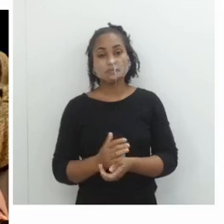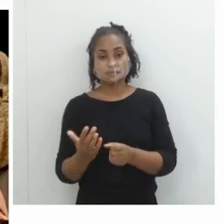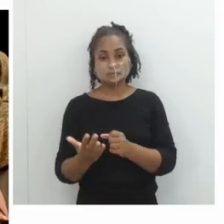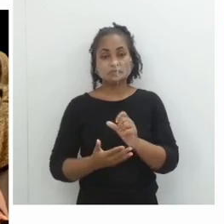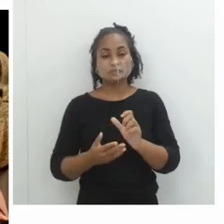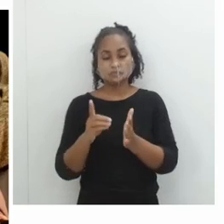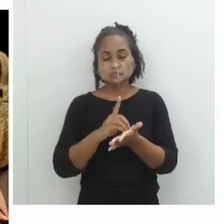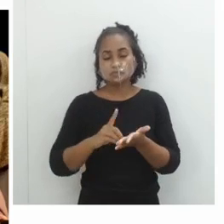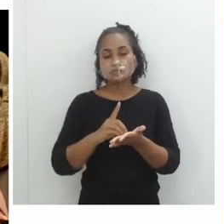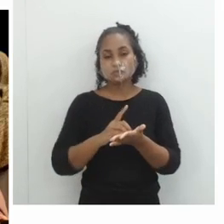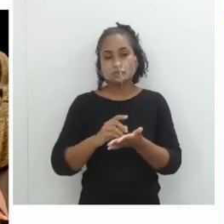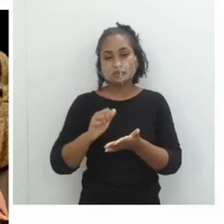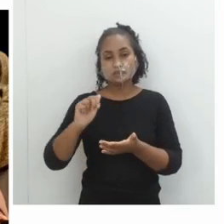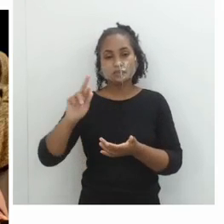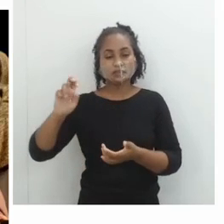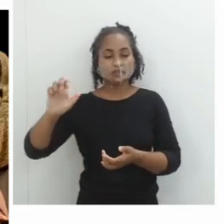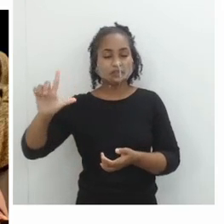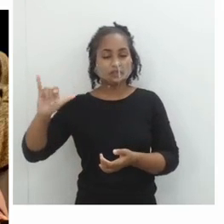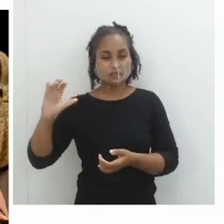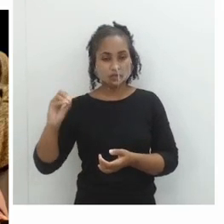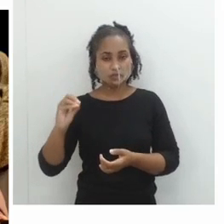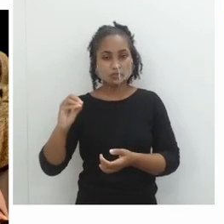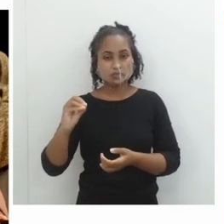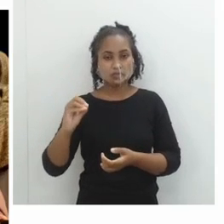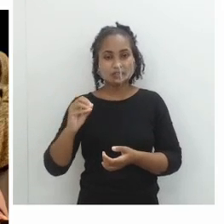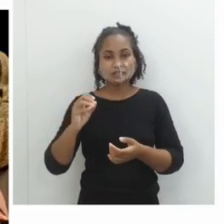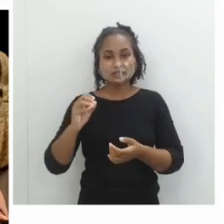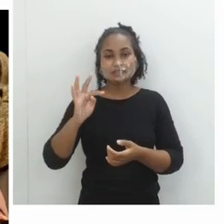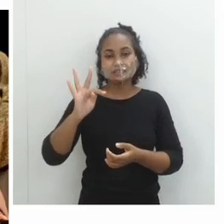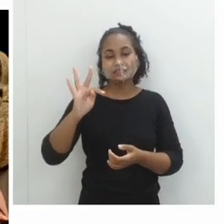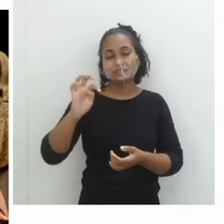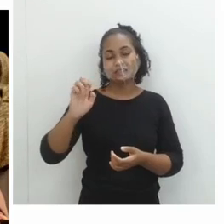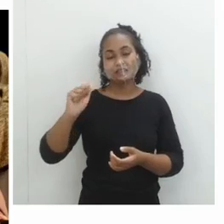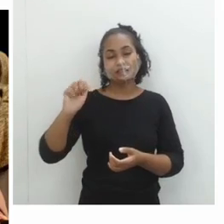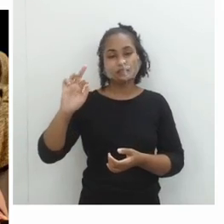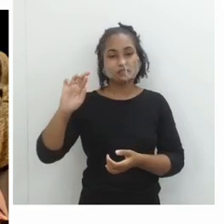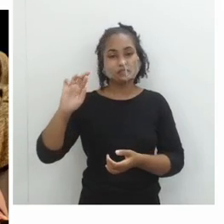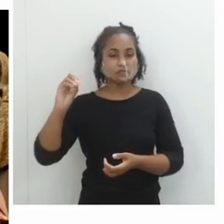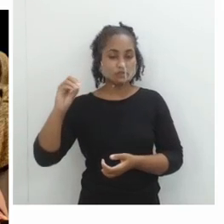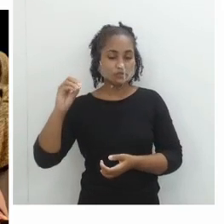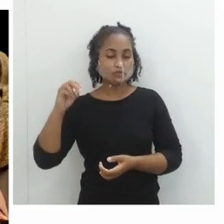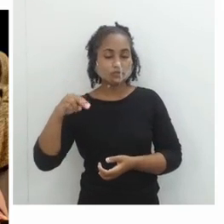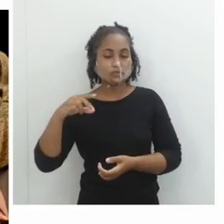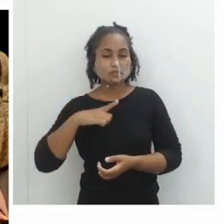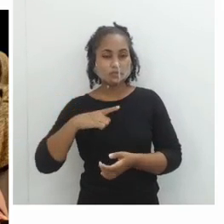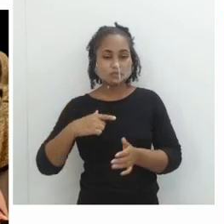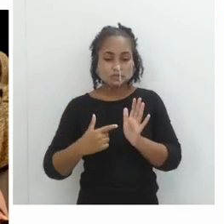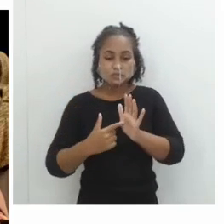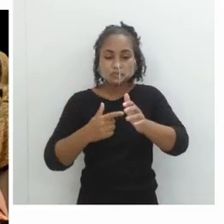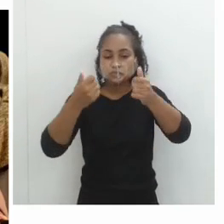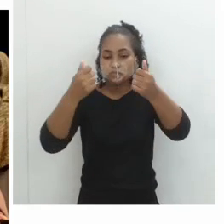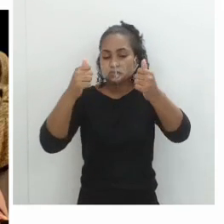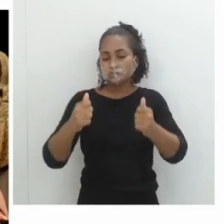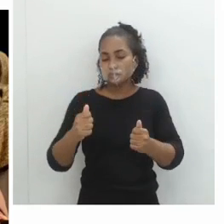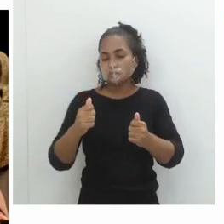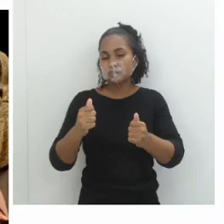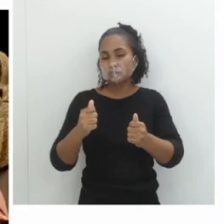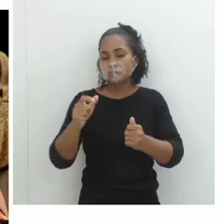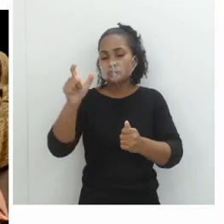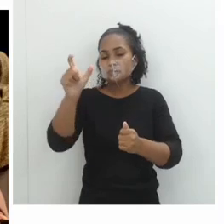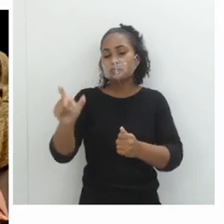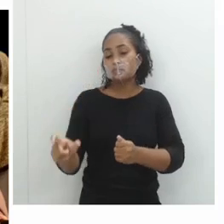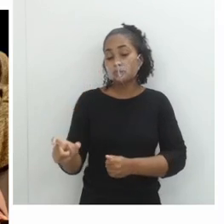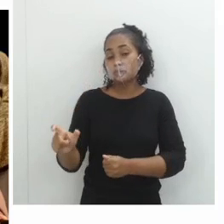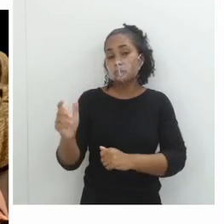que a gente usa, o Aurélio, ele vem do grego teatron, né? Então, é uma arte retratada por um